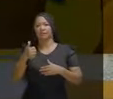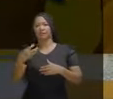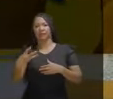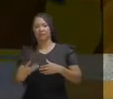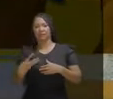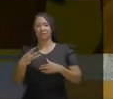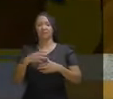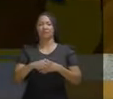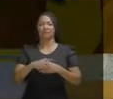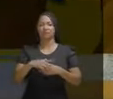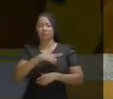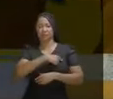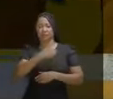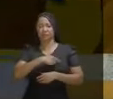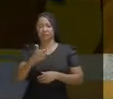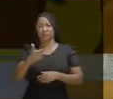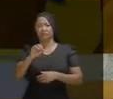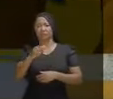13/8/2024.